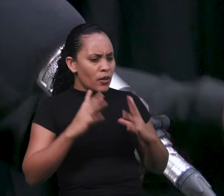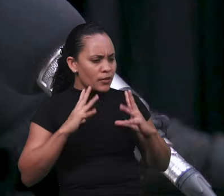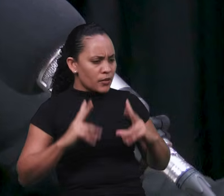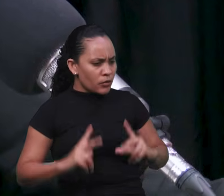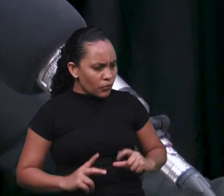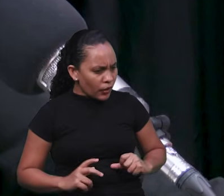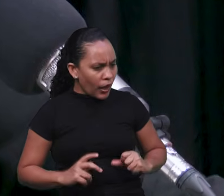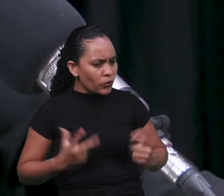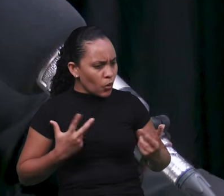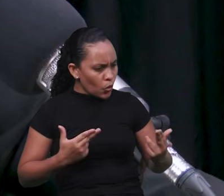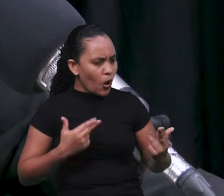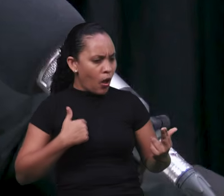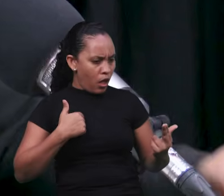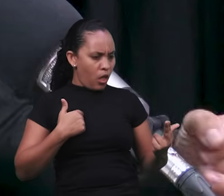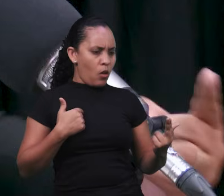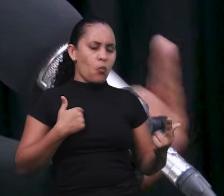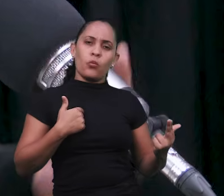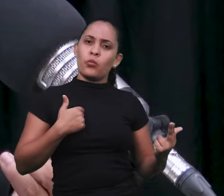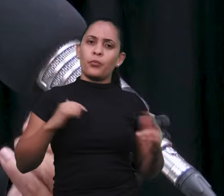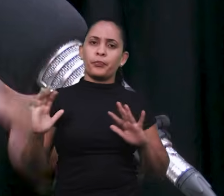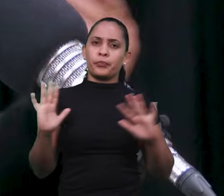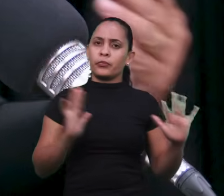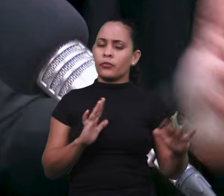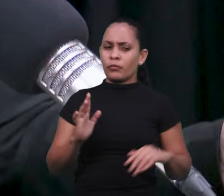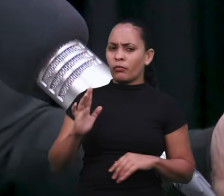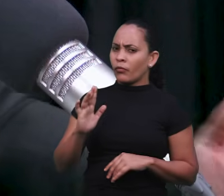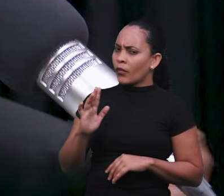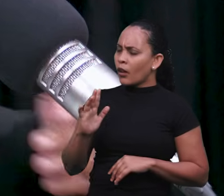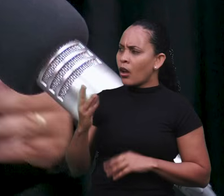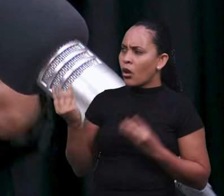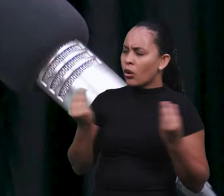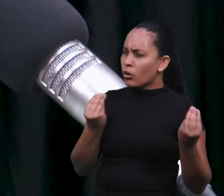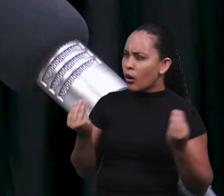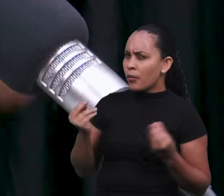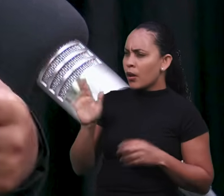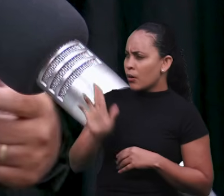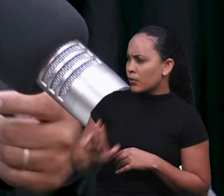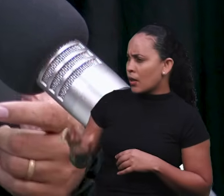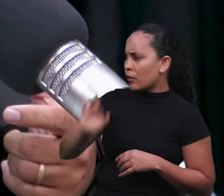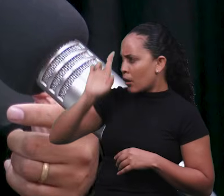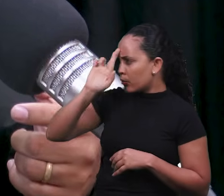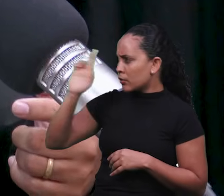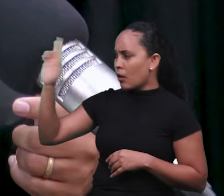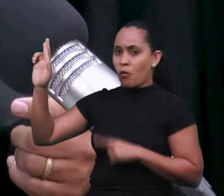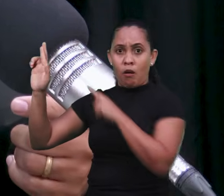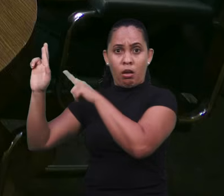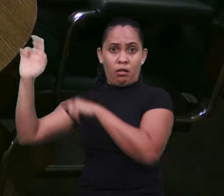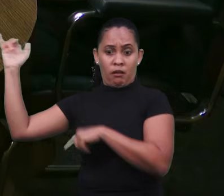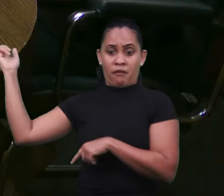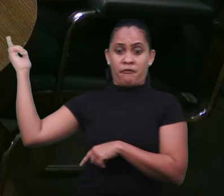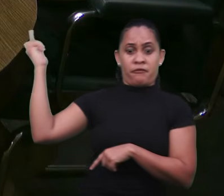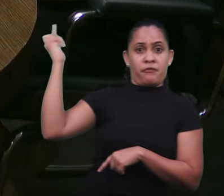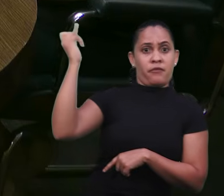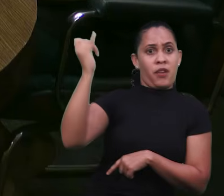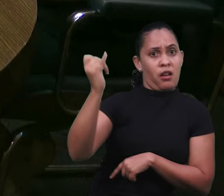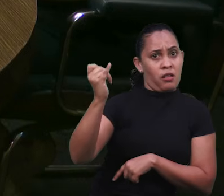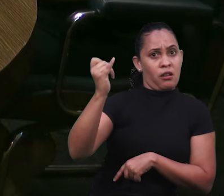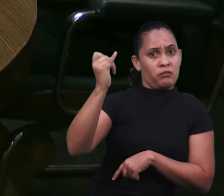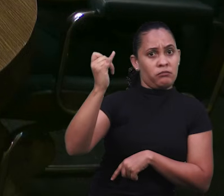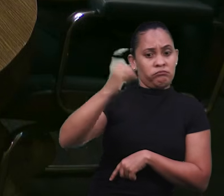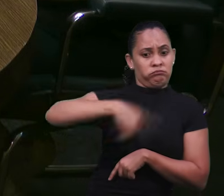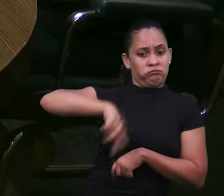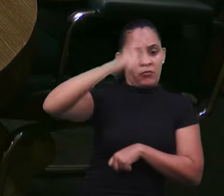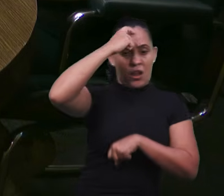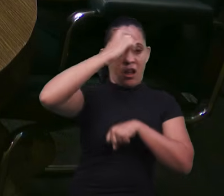que é o contexto? Como é que aplica isso aí? Qual que santo que é esse? Sede santo como eu sou santo. Porque é o Senhor que está falando, né? E aí, qual que seria